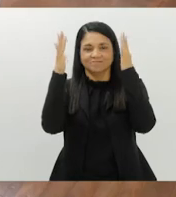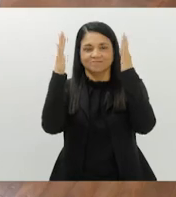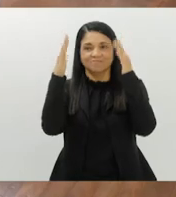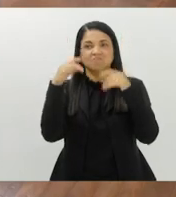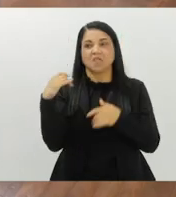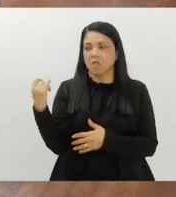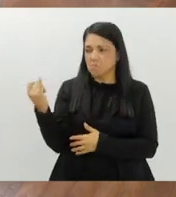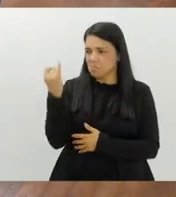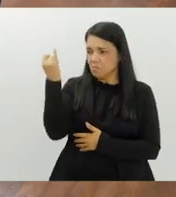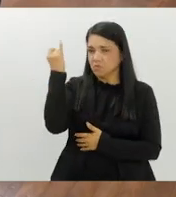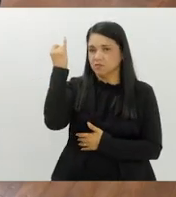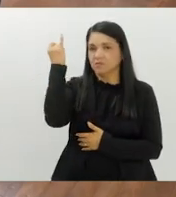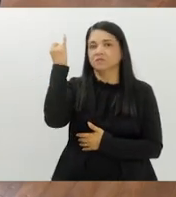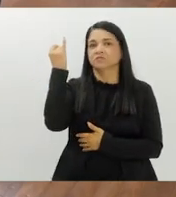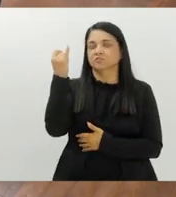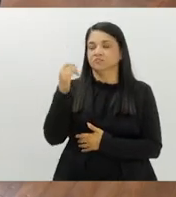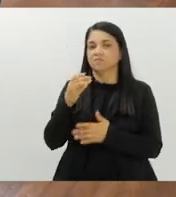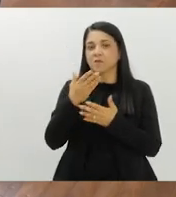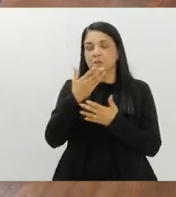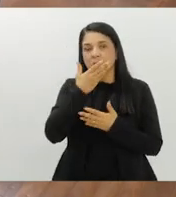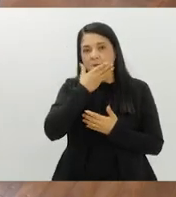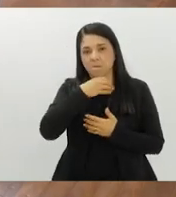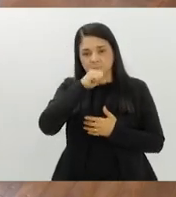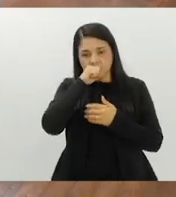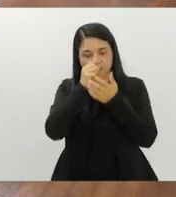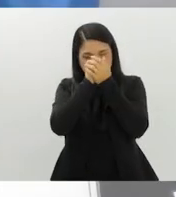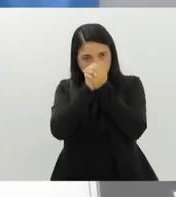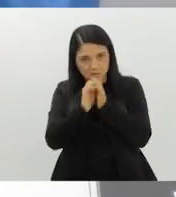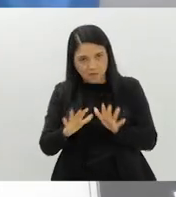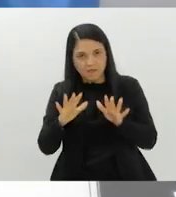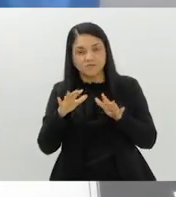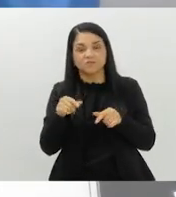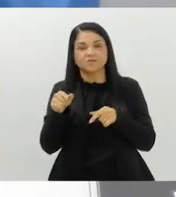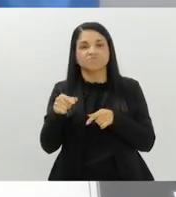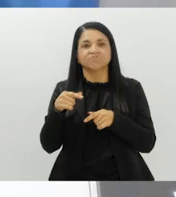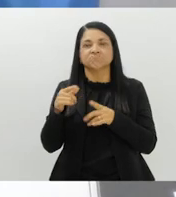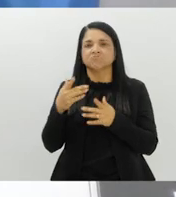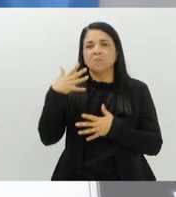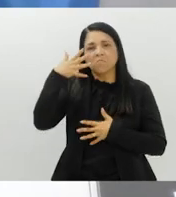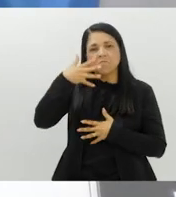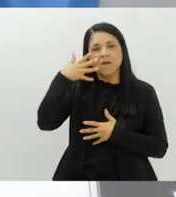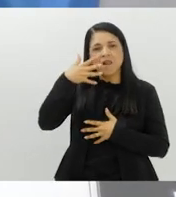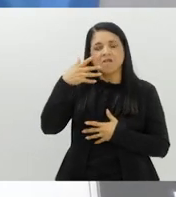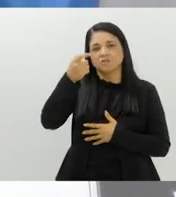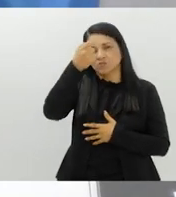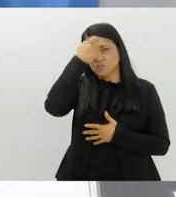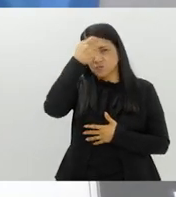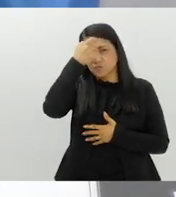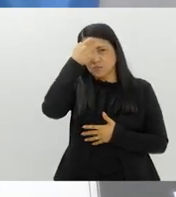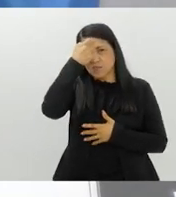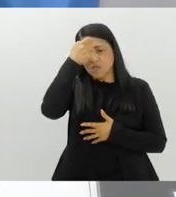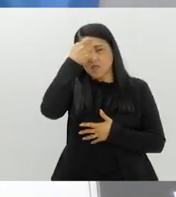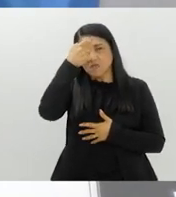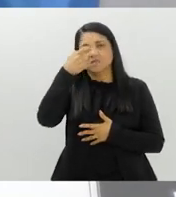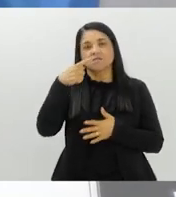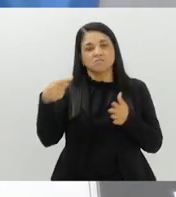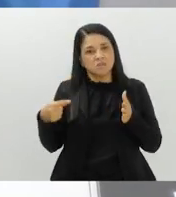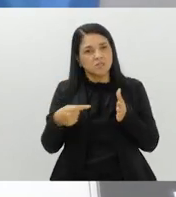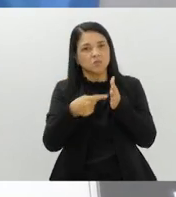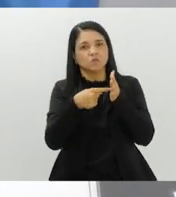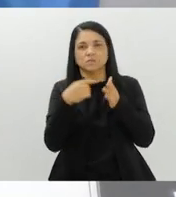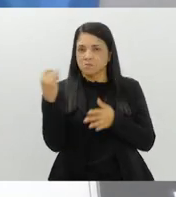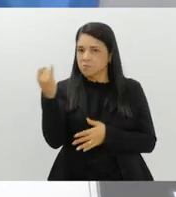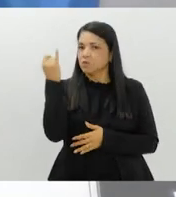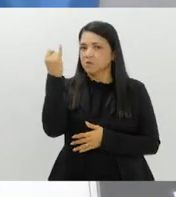Muito importante, Pai Sérgio, as suas palavras de celebração, de consciência e também de denúncia. Isso tudo é importante. Eu